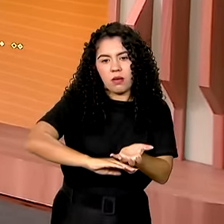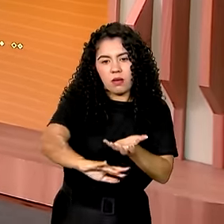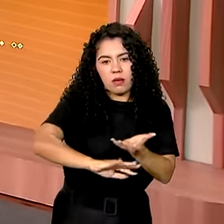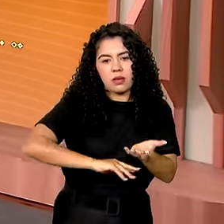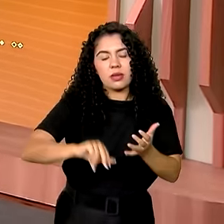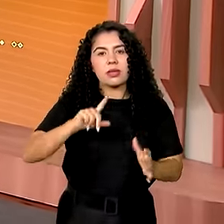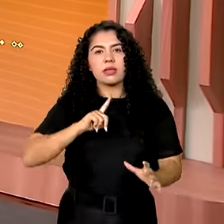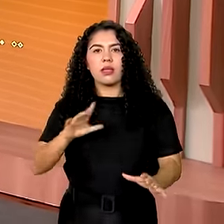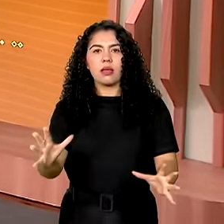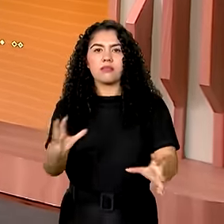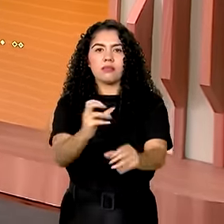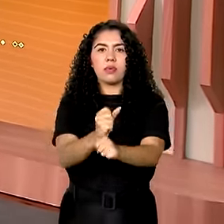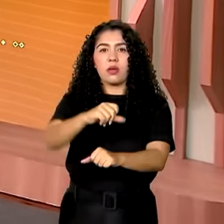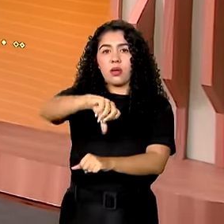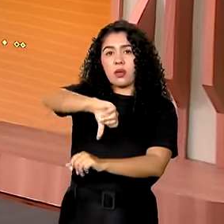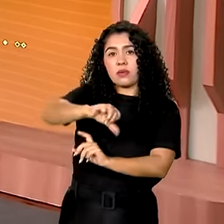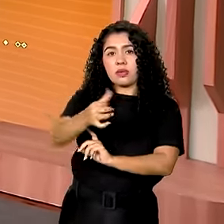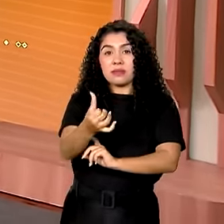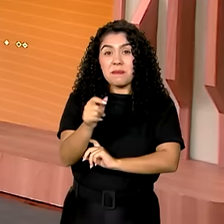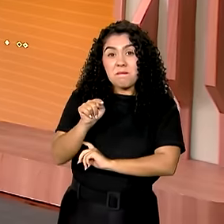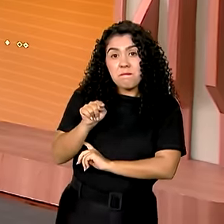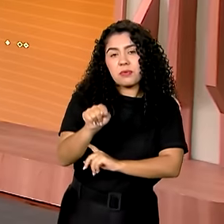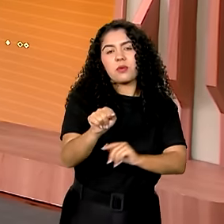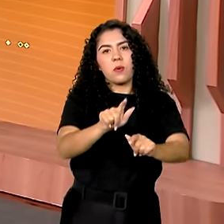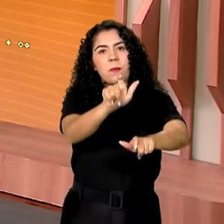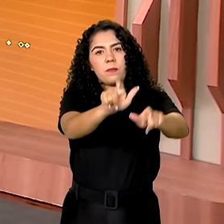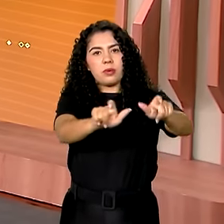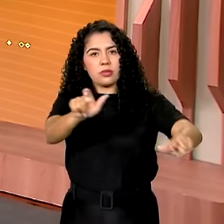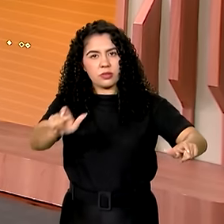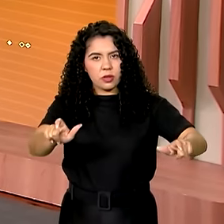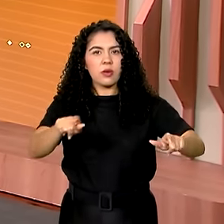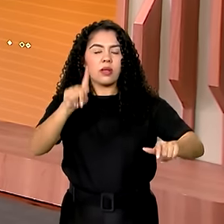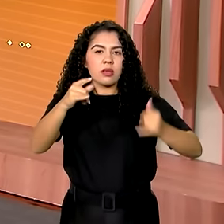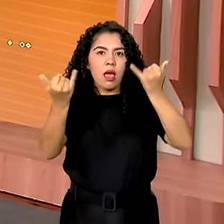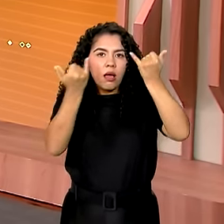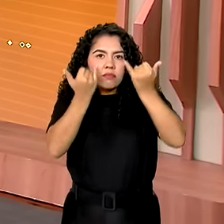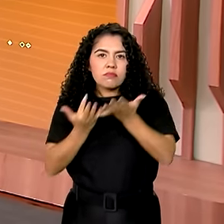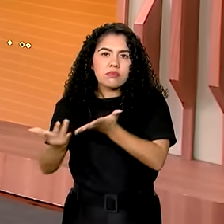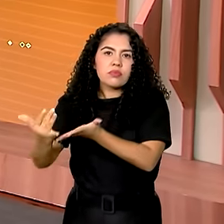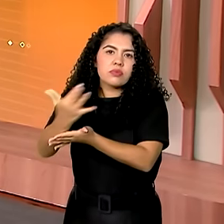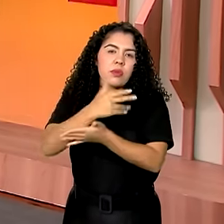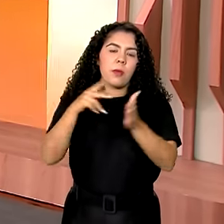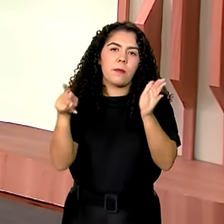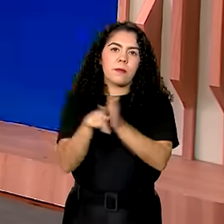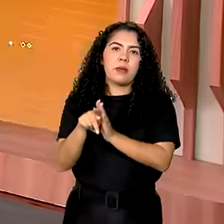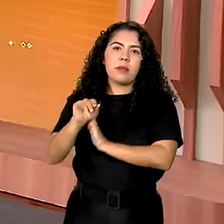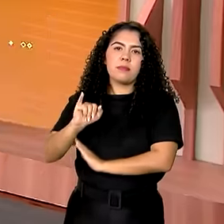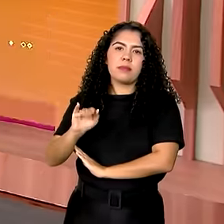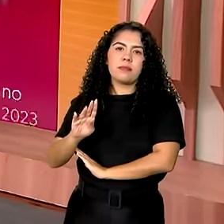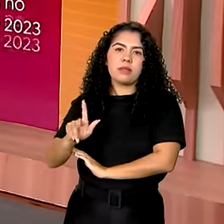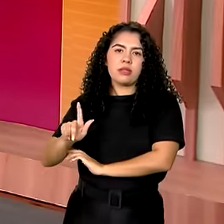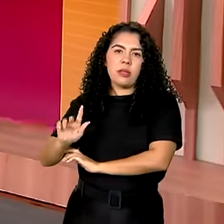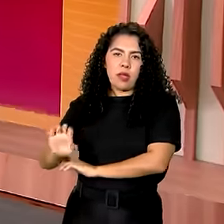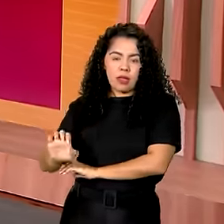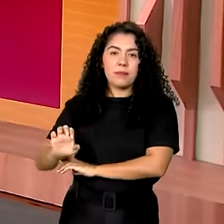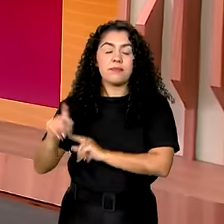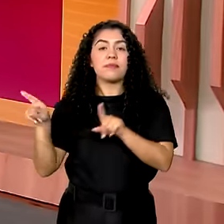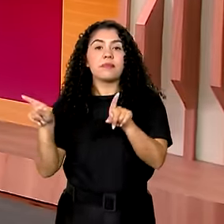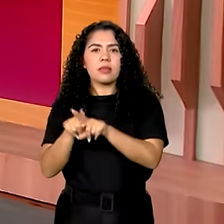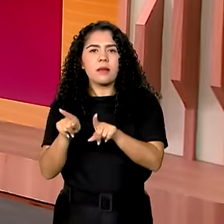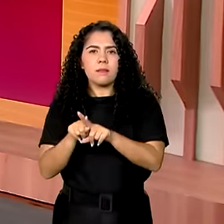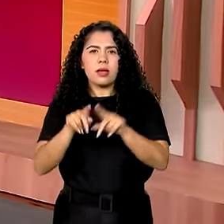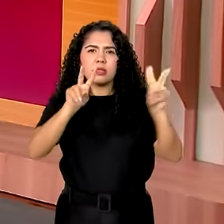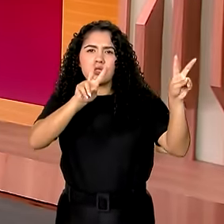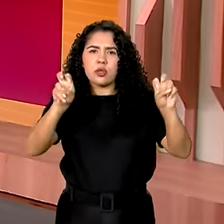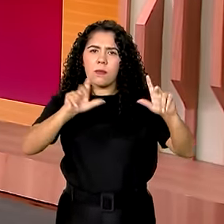96 mil habitantes, isso de acordo com o censo do IBGE de 2022. Olhando agora as ações